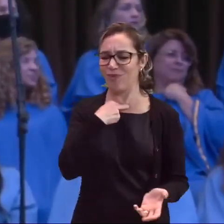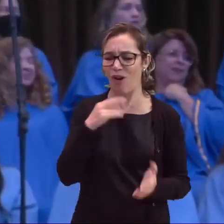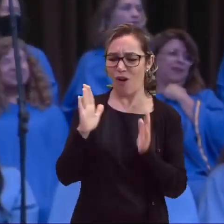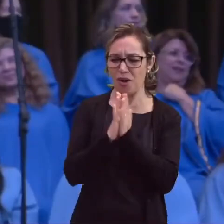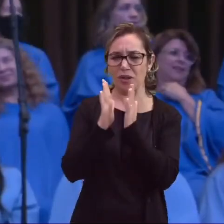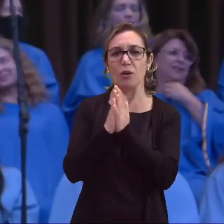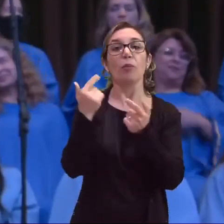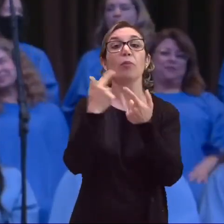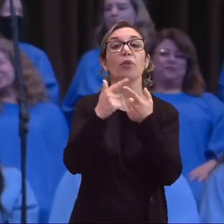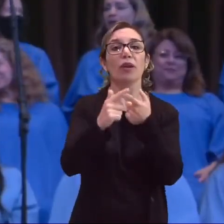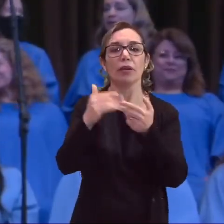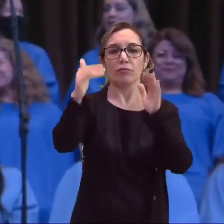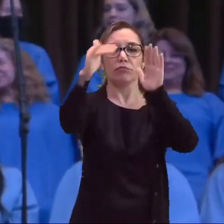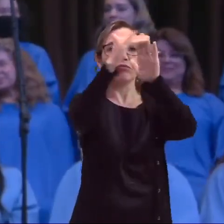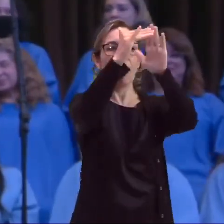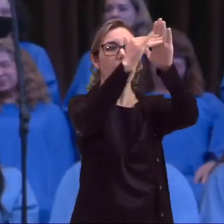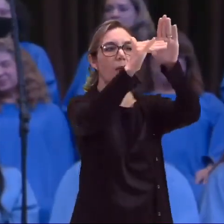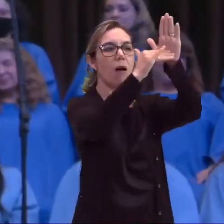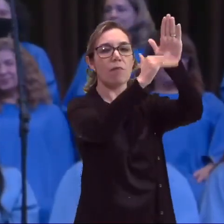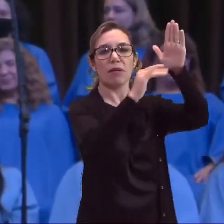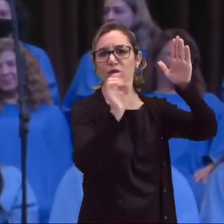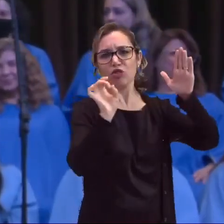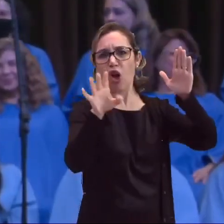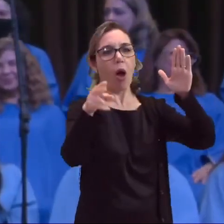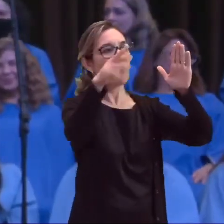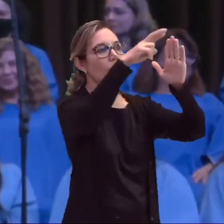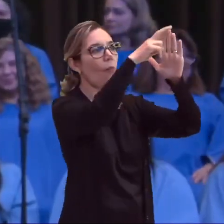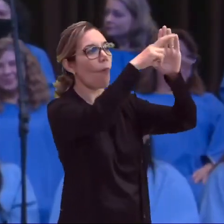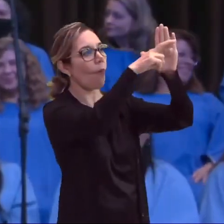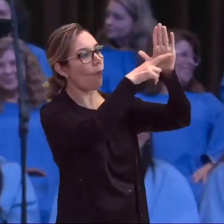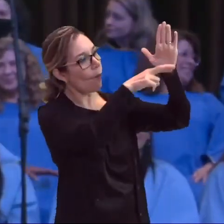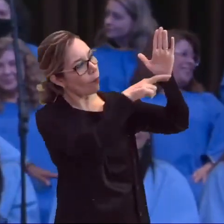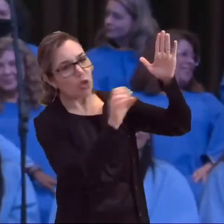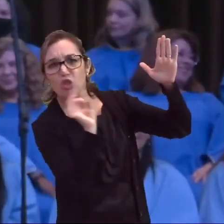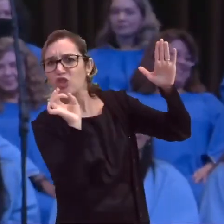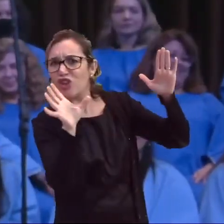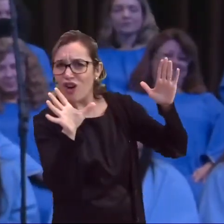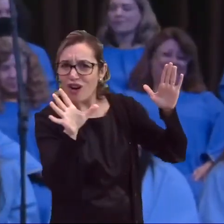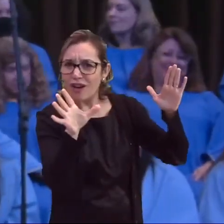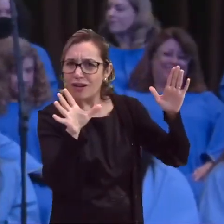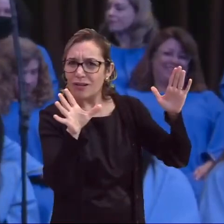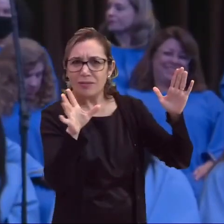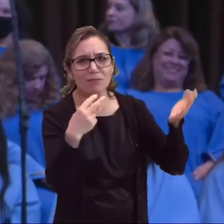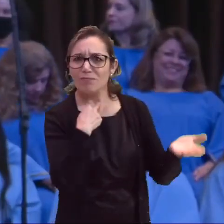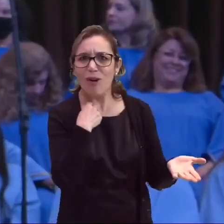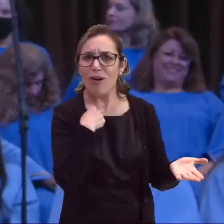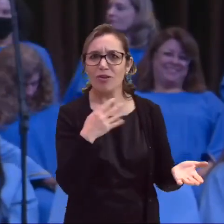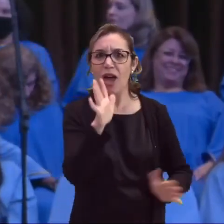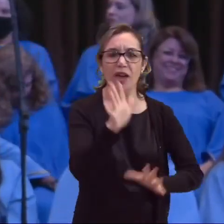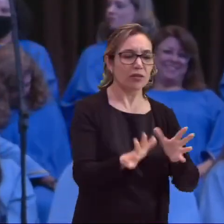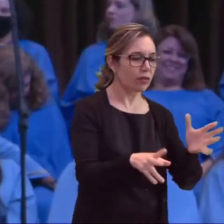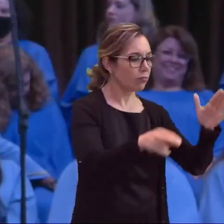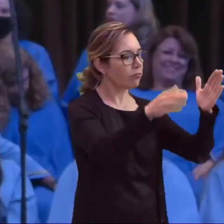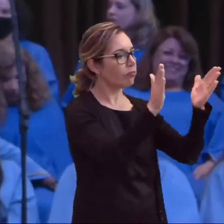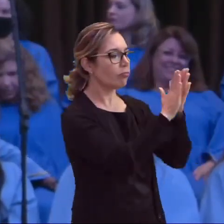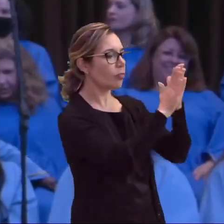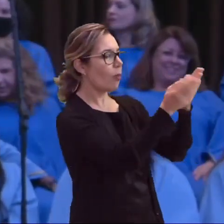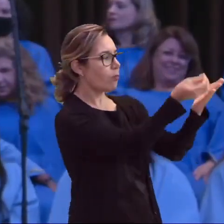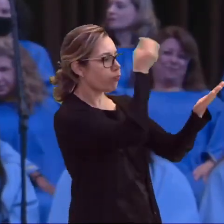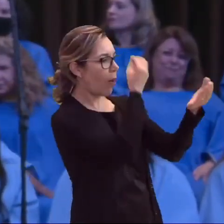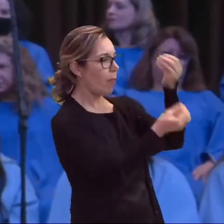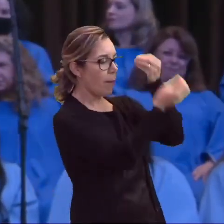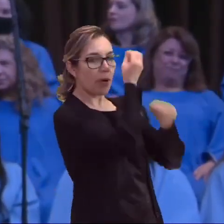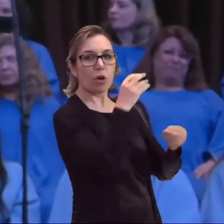e vai fazer uma cara de assustado não Ore como pagam na cês tão ruim de caras hein pelo amor de Deus